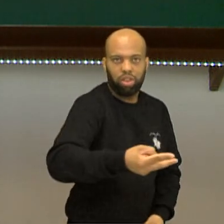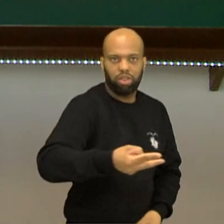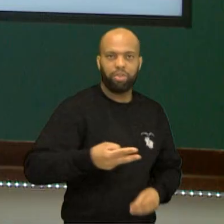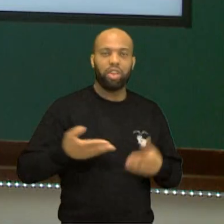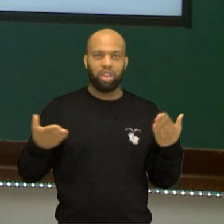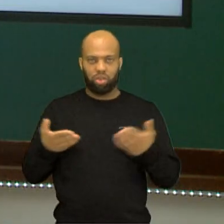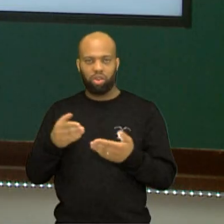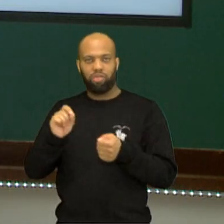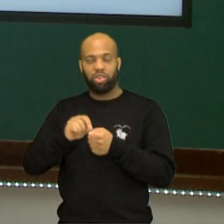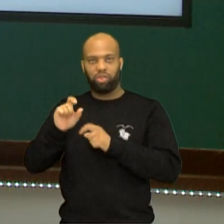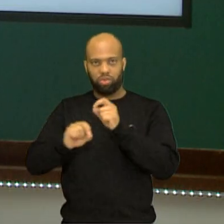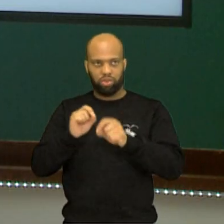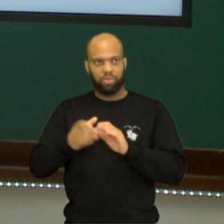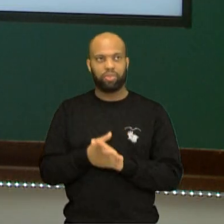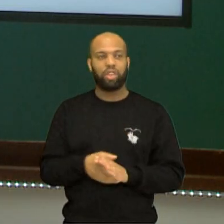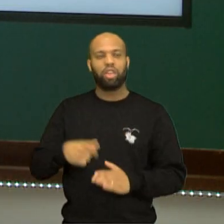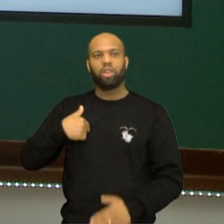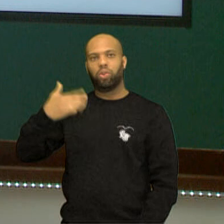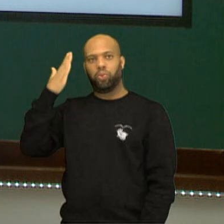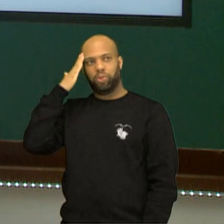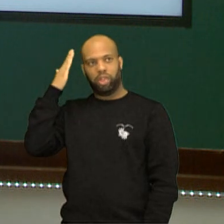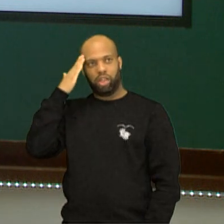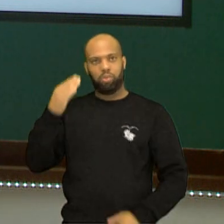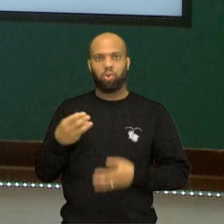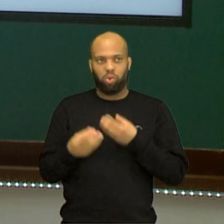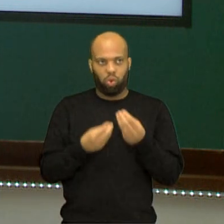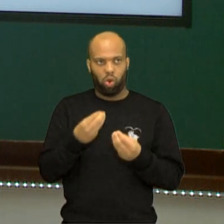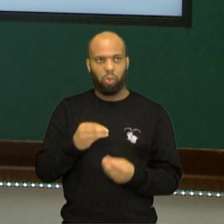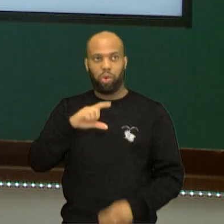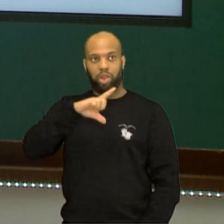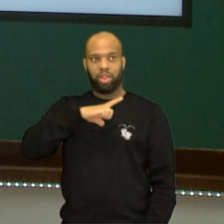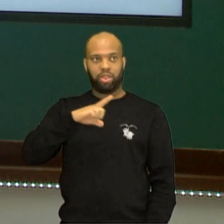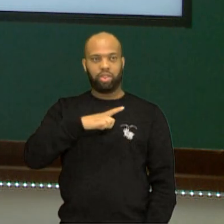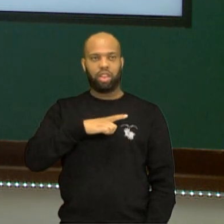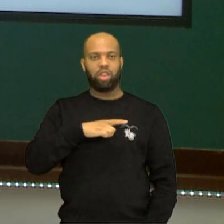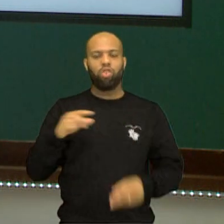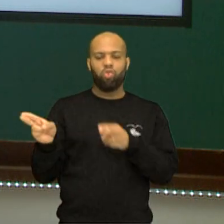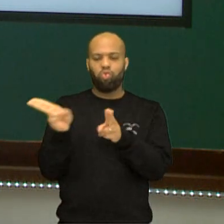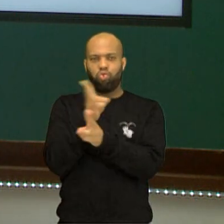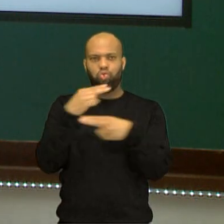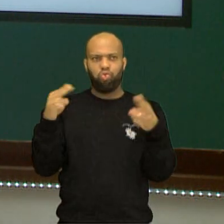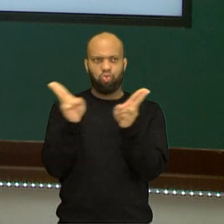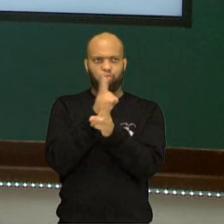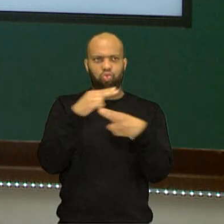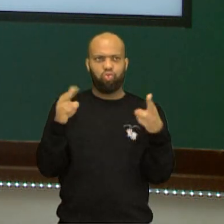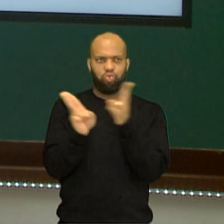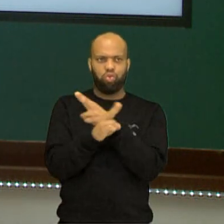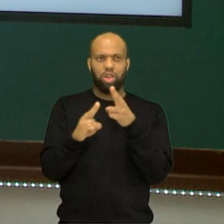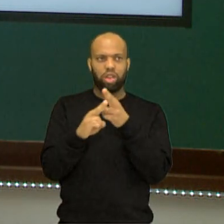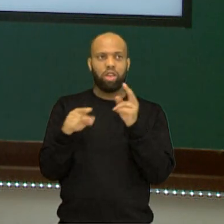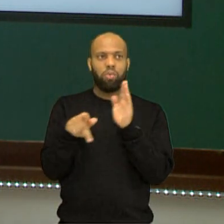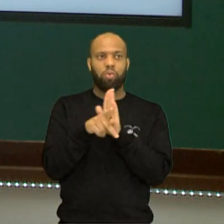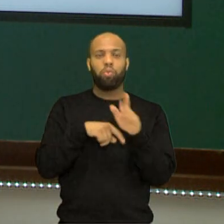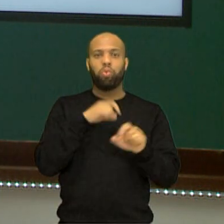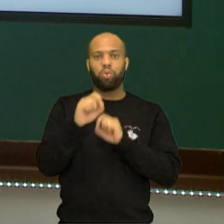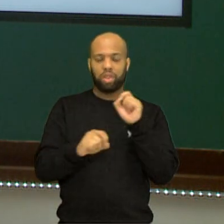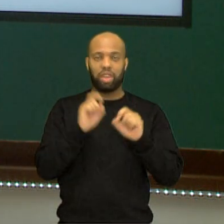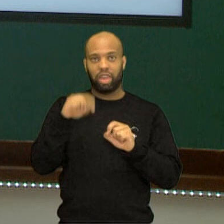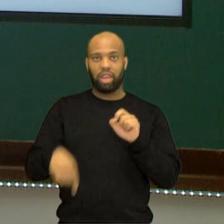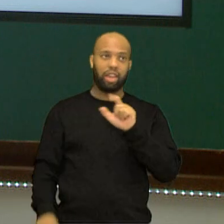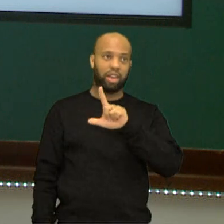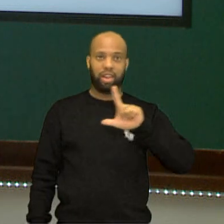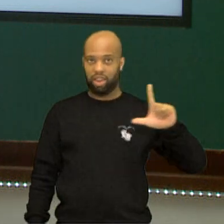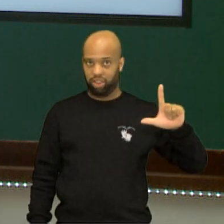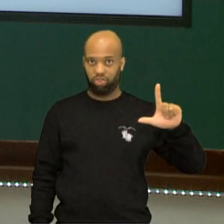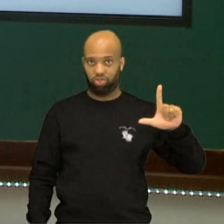tem que fazer. Então, eu sei o seguinte. O vento, ele está soprando para leste, certo? Então,